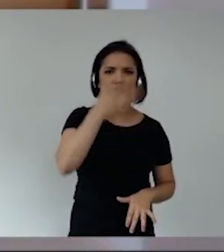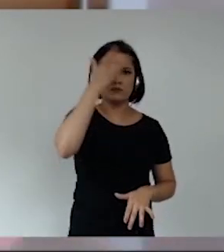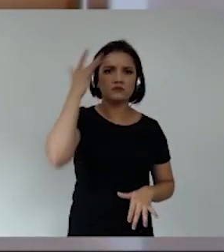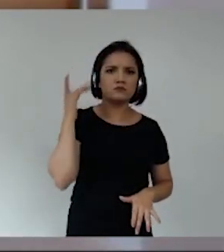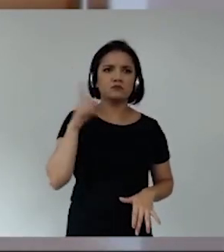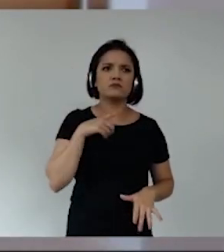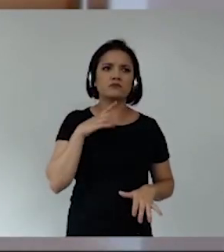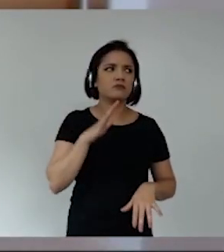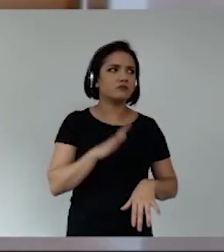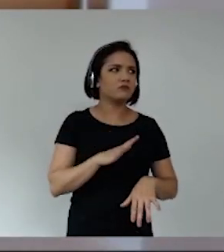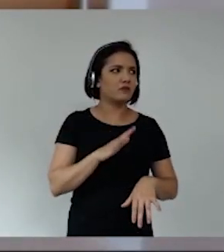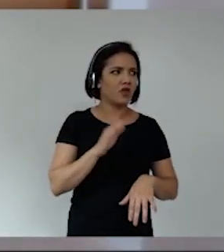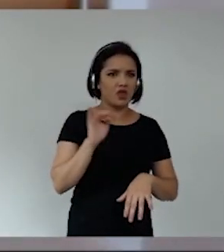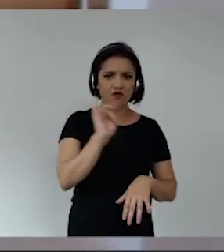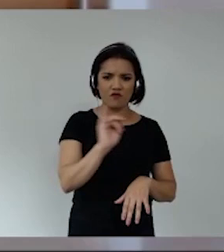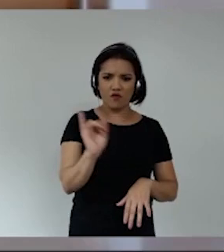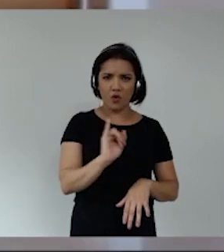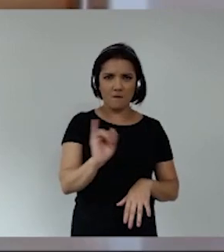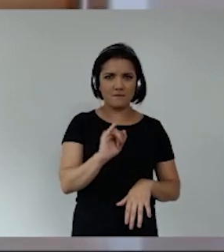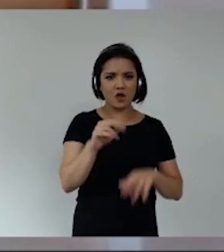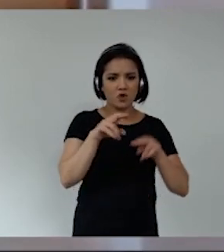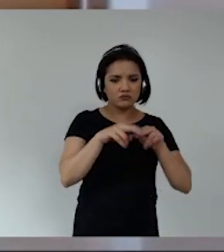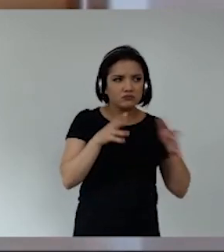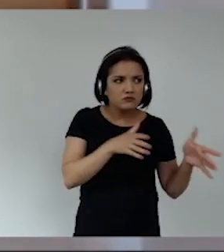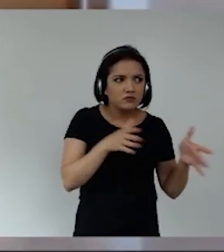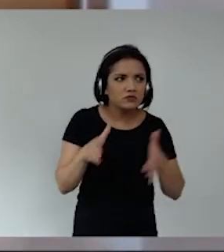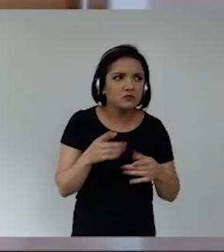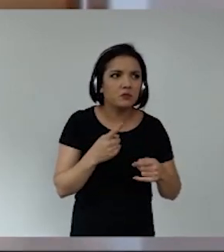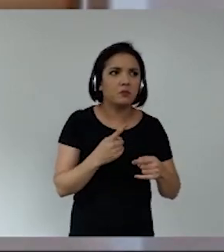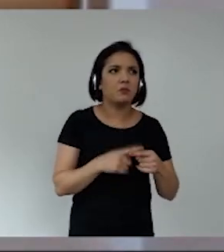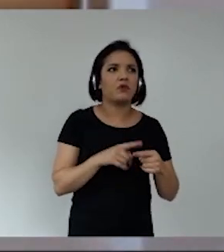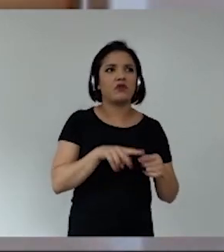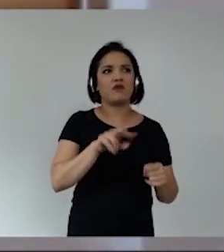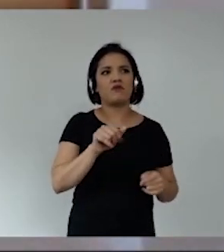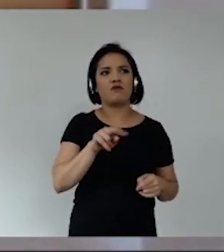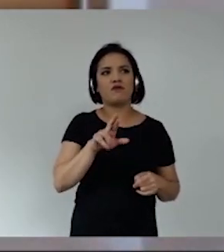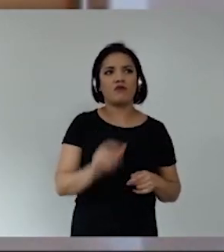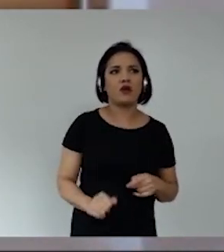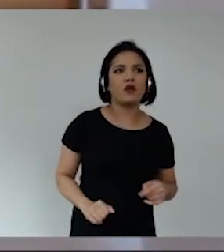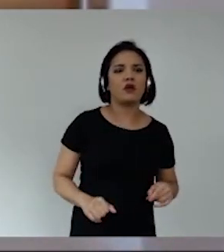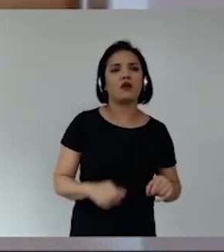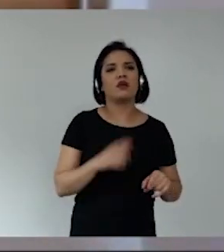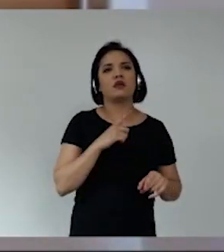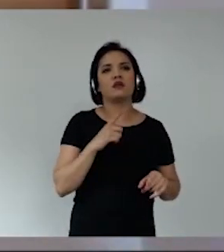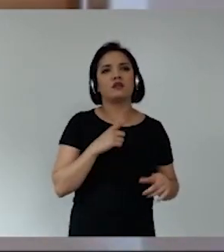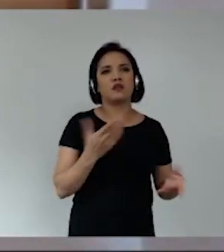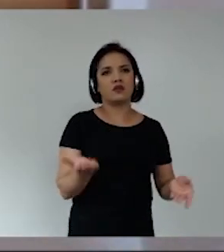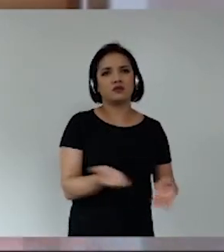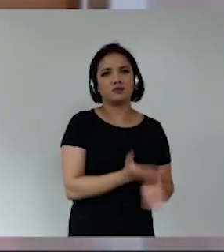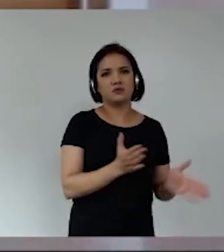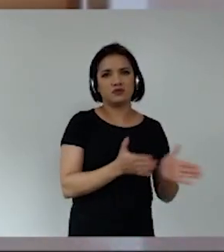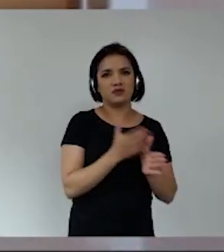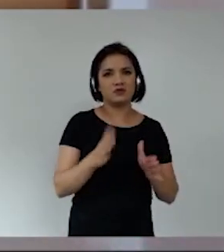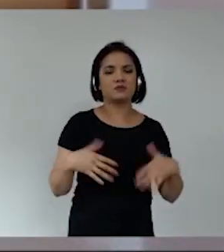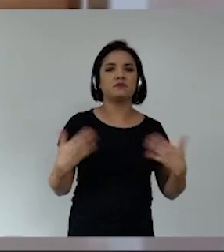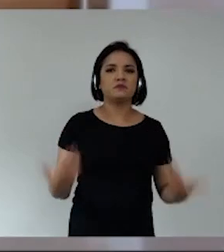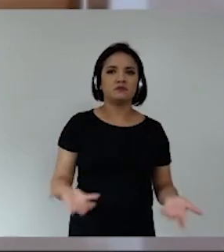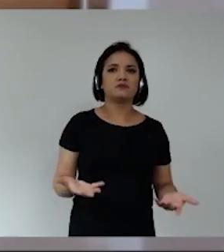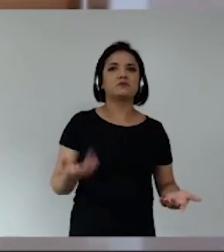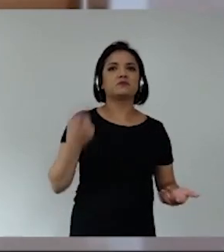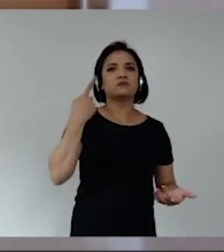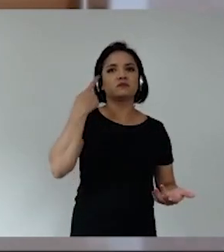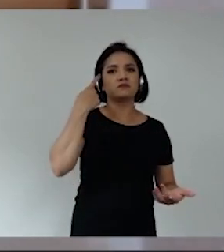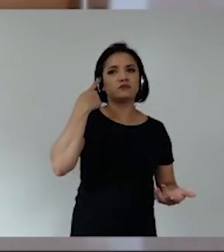mais informais no tocante aos procedimentos do que as varas cíveis em que tramitam os processos. Então, o advogado tende a ter